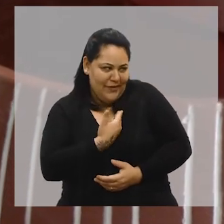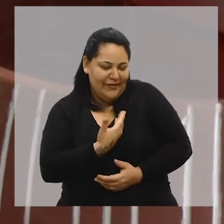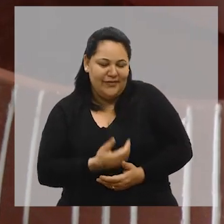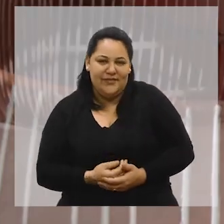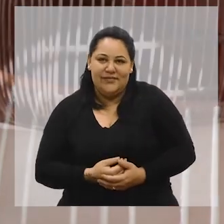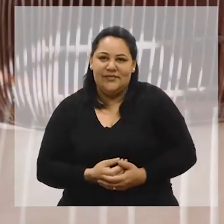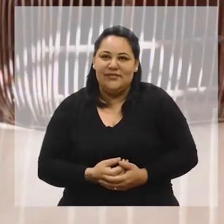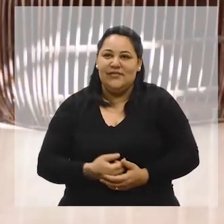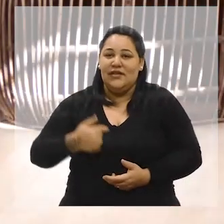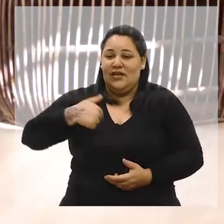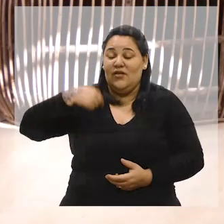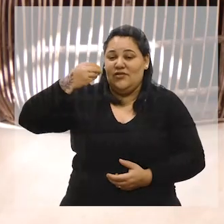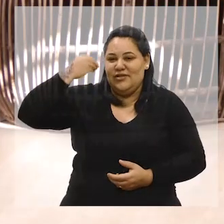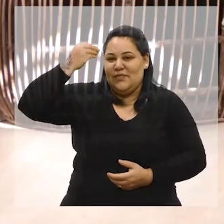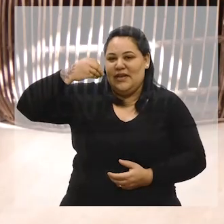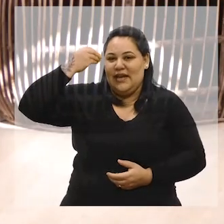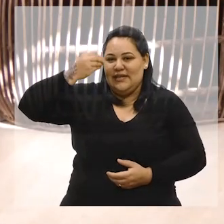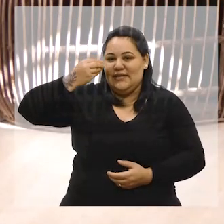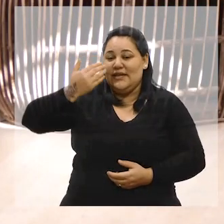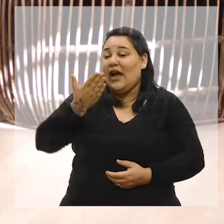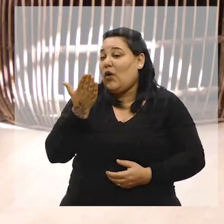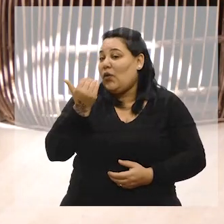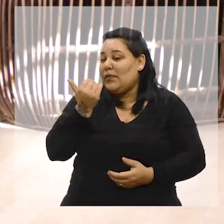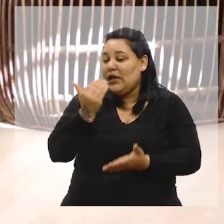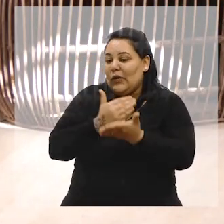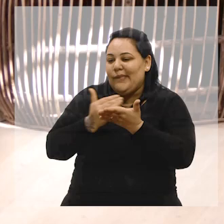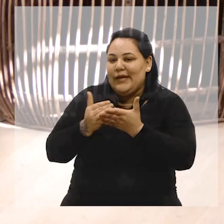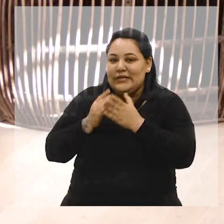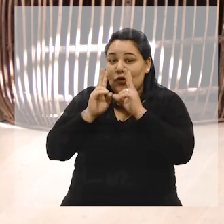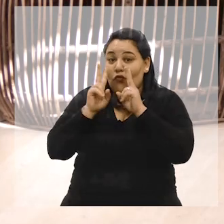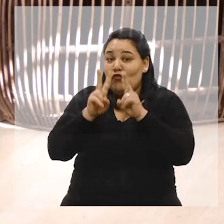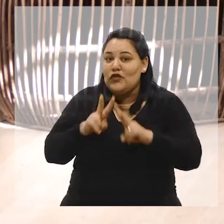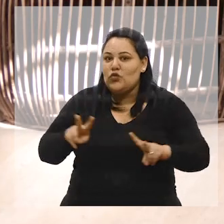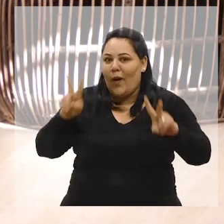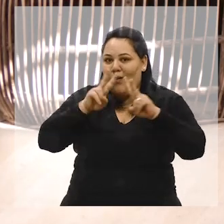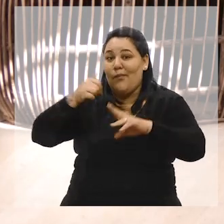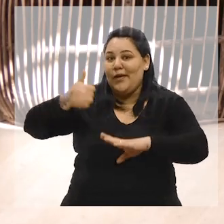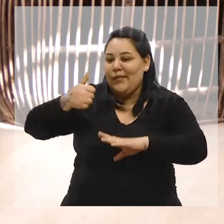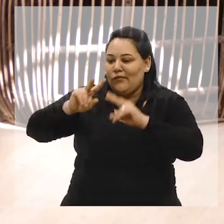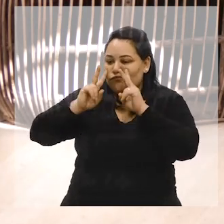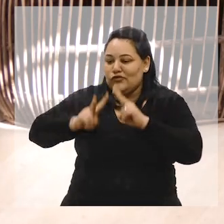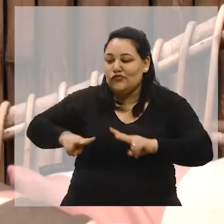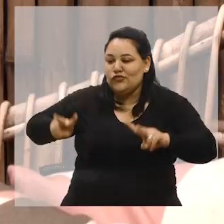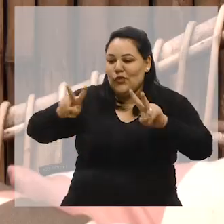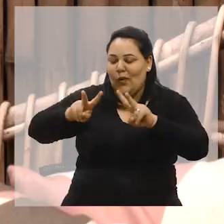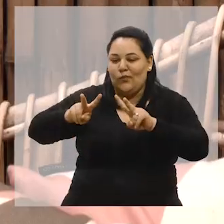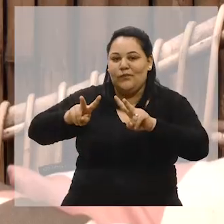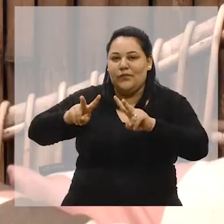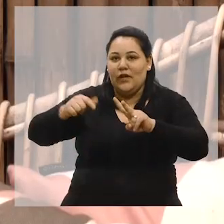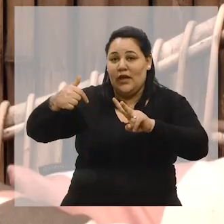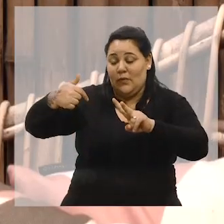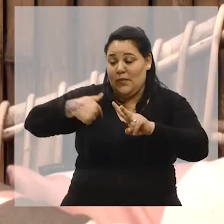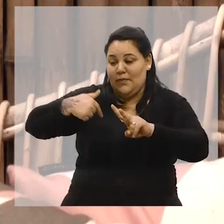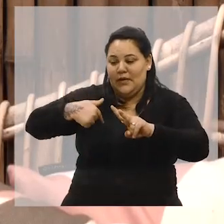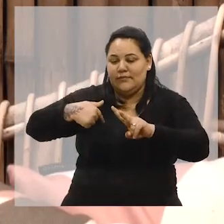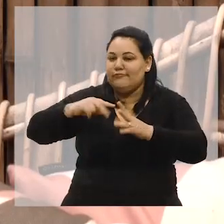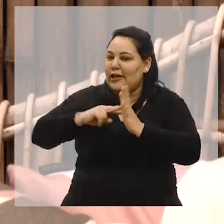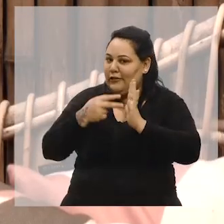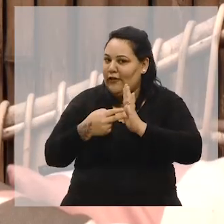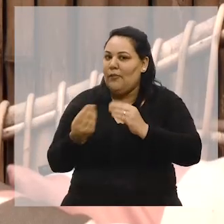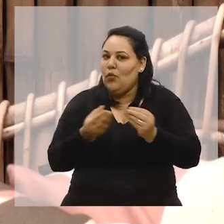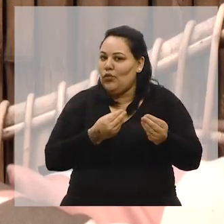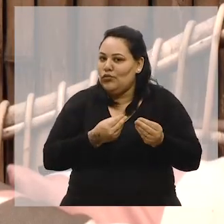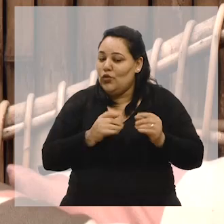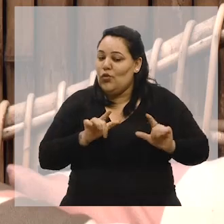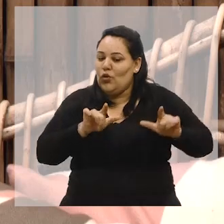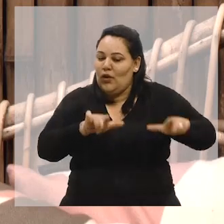que a experiência gastronômica começa com os olhos, eu acho, assim, né? E eu para mim, diz muito, assim,